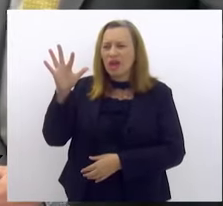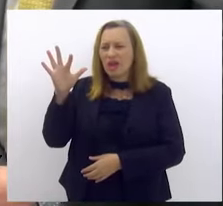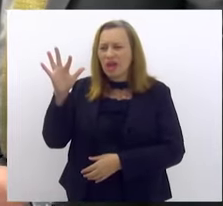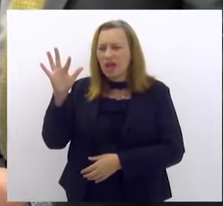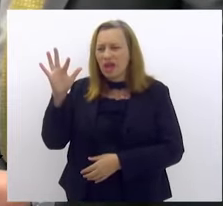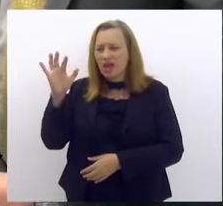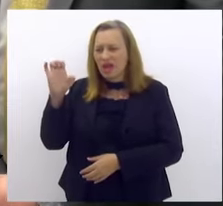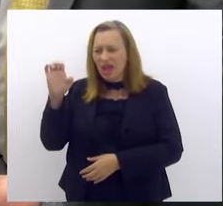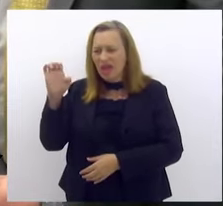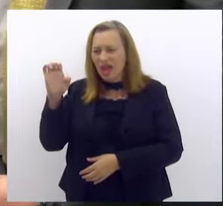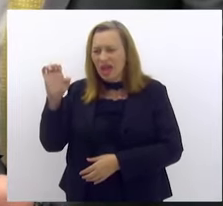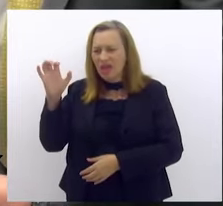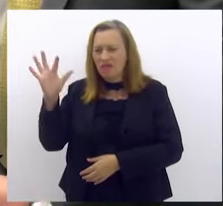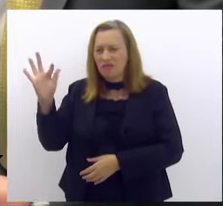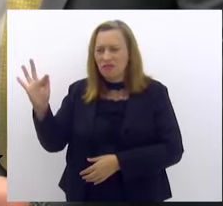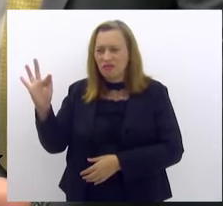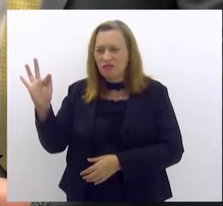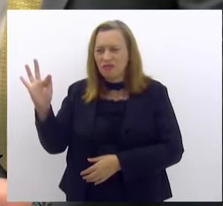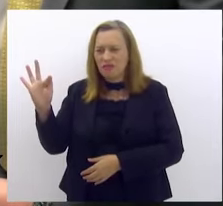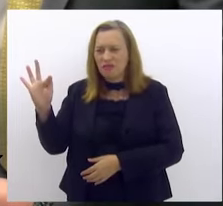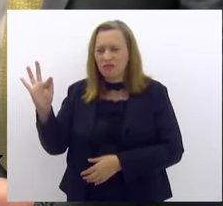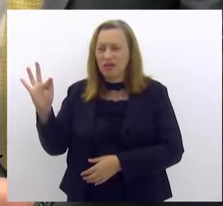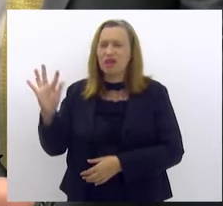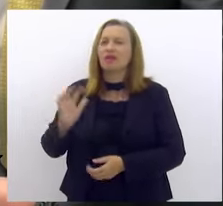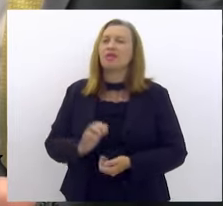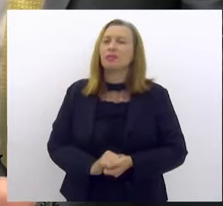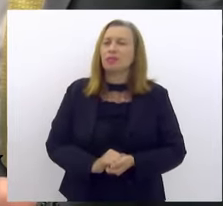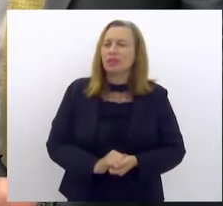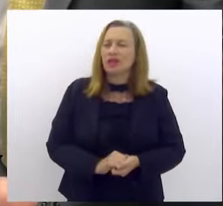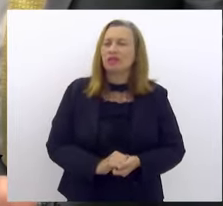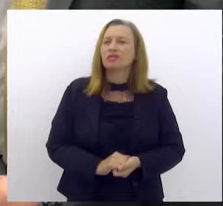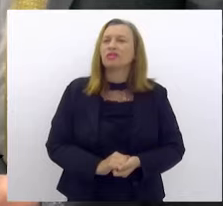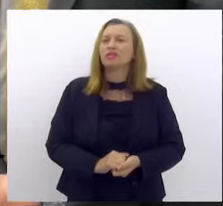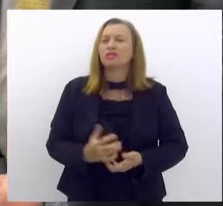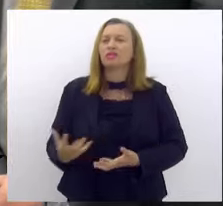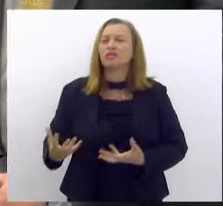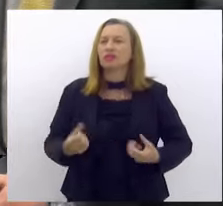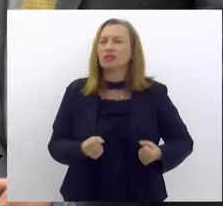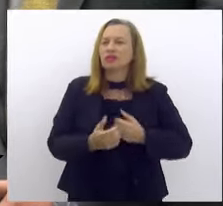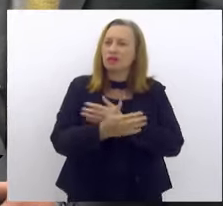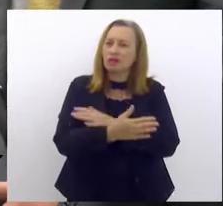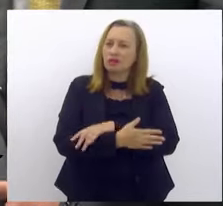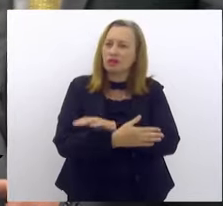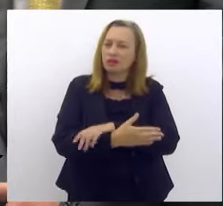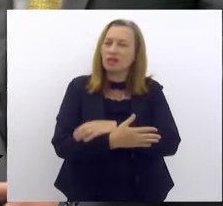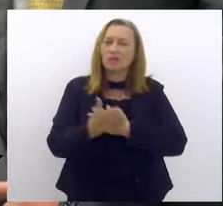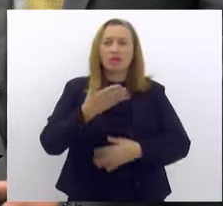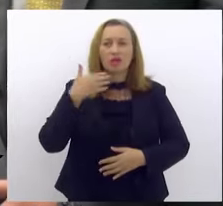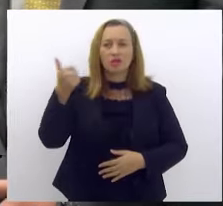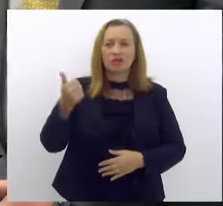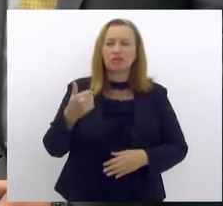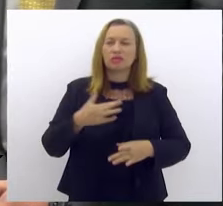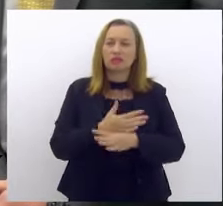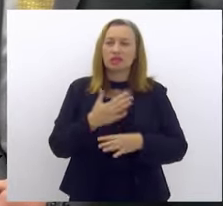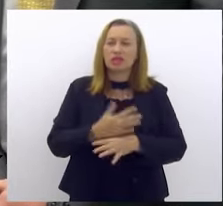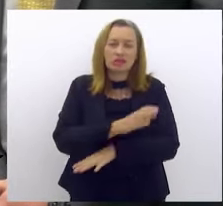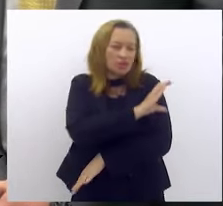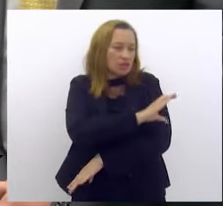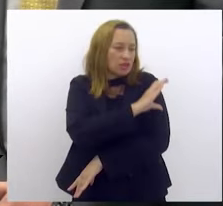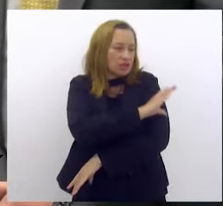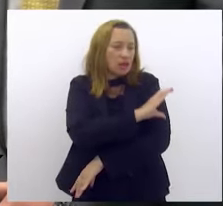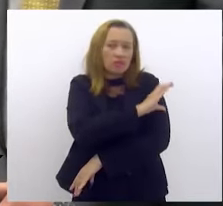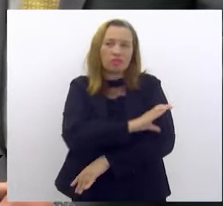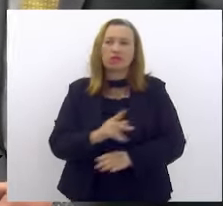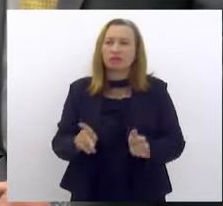mandato, né, para trazer para cá, sabe que nós estamos, né, de braços abertos para pleitear melhorias para a cidade de Campos, para a cidade de